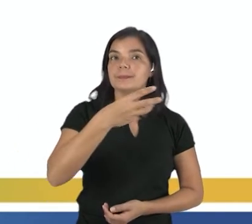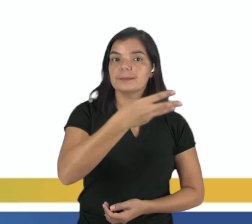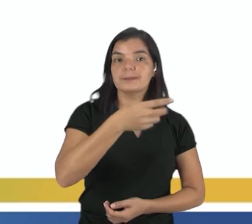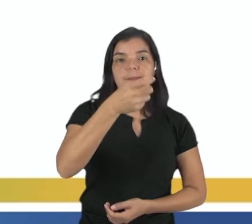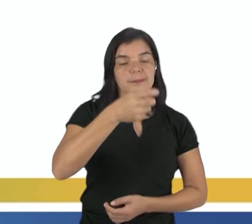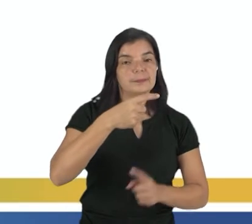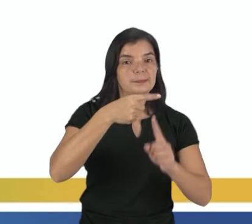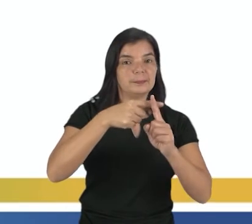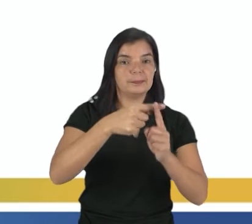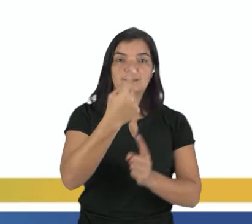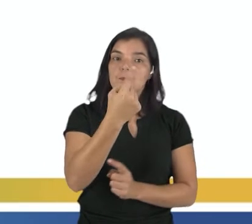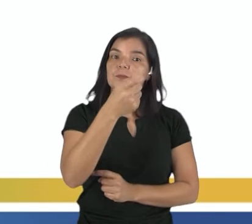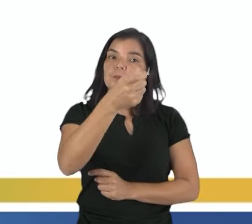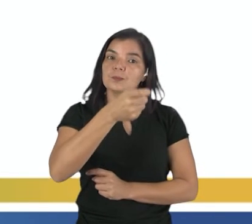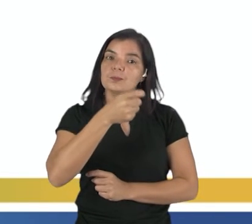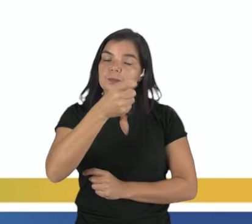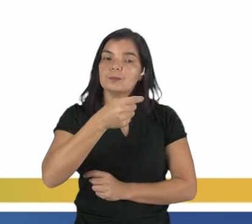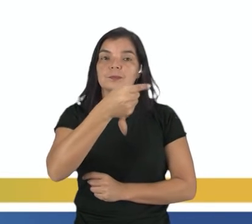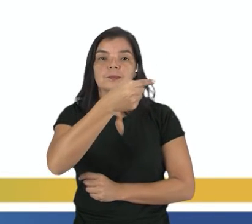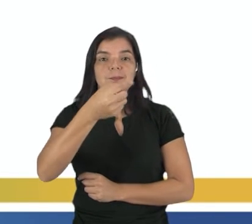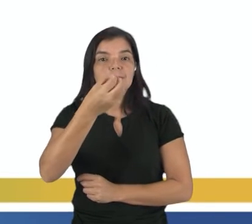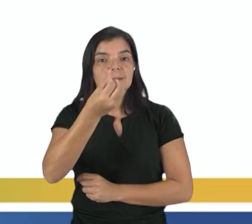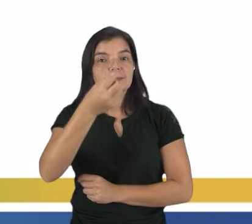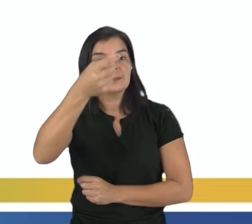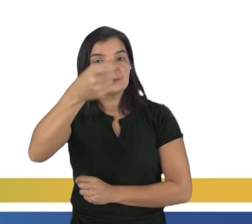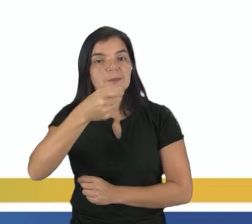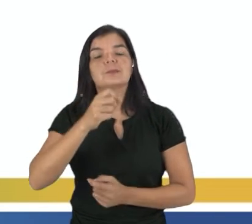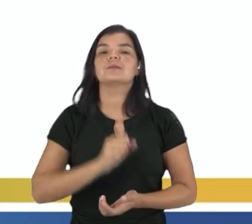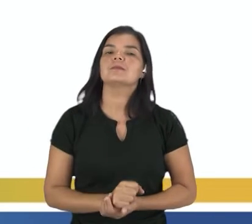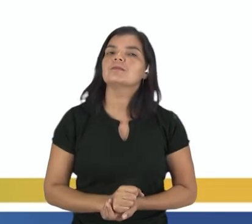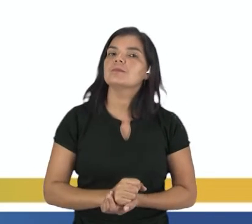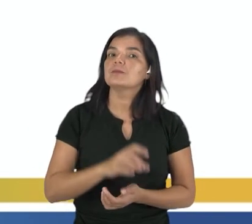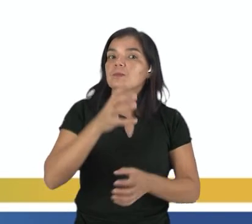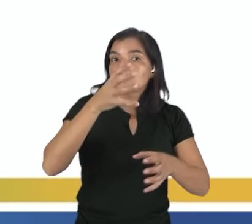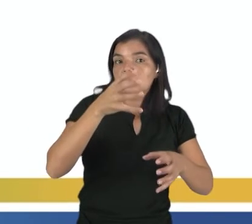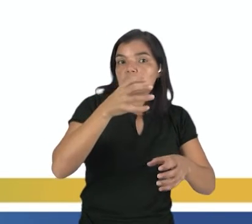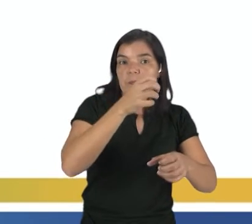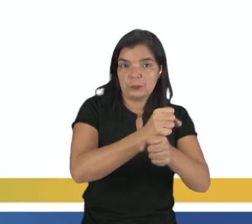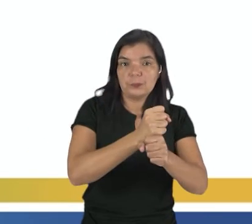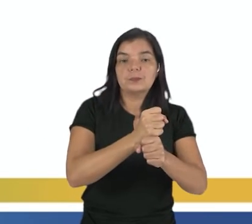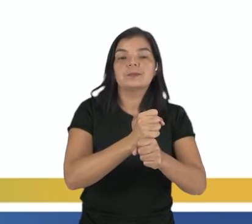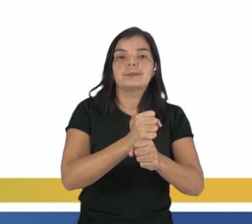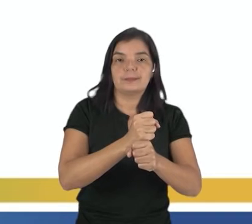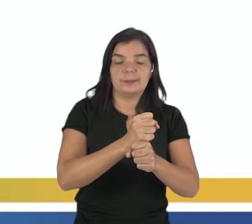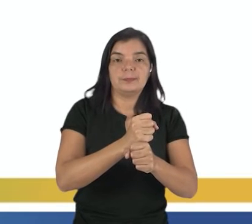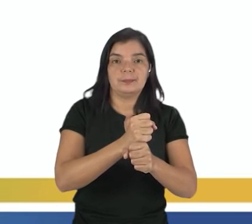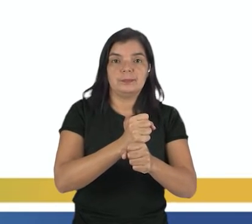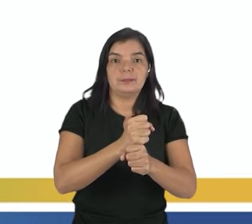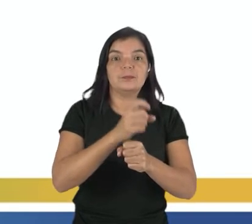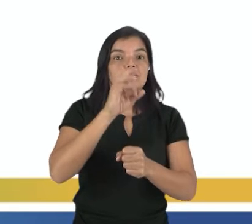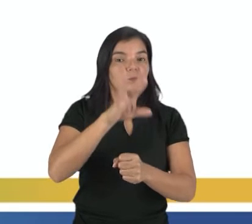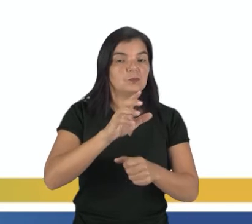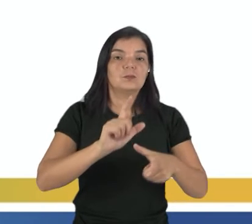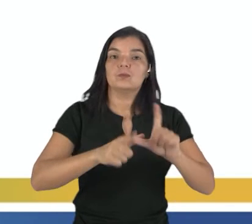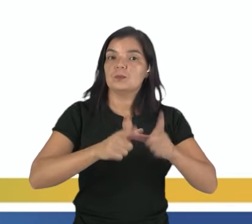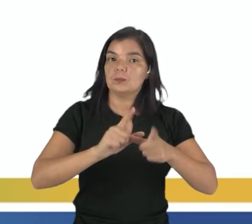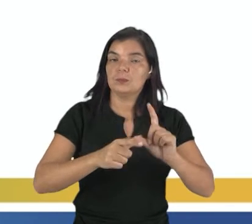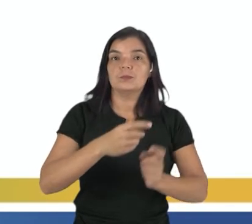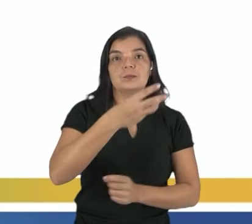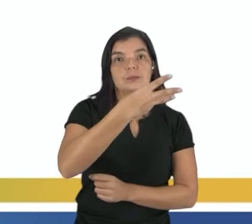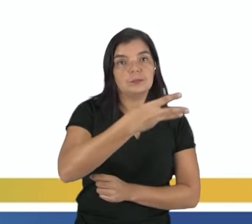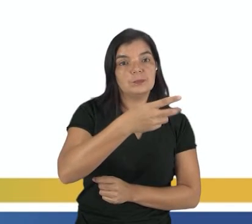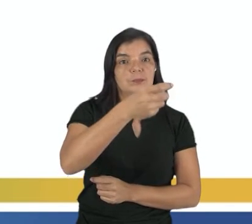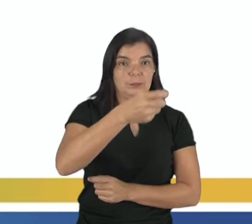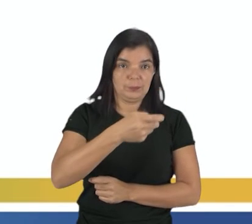3 x + 1 x - 6x você somos coeficientes e só conserva a letra Então